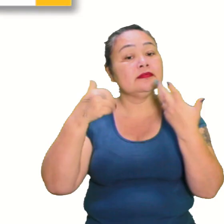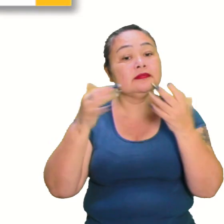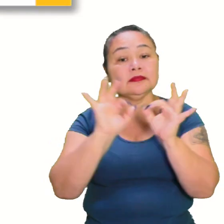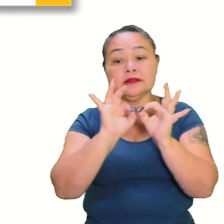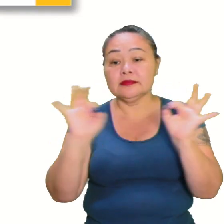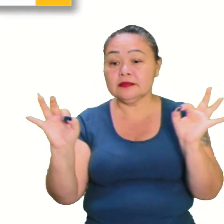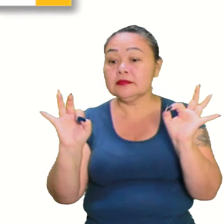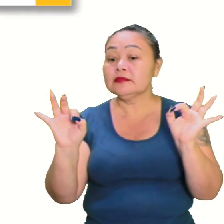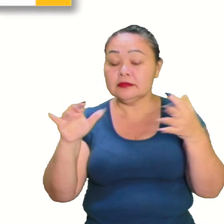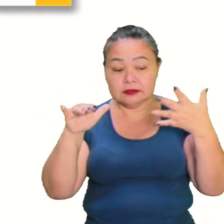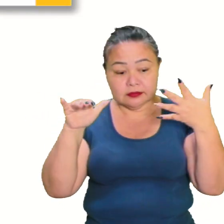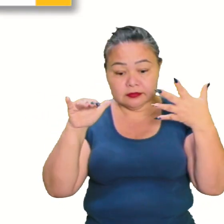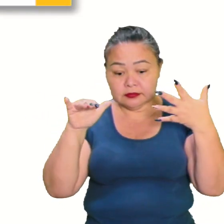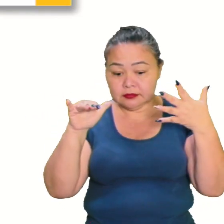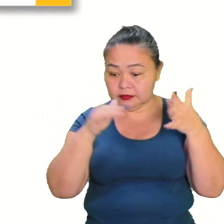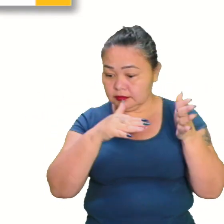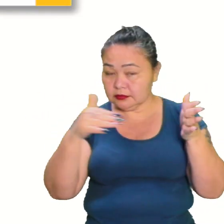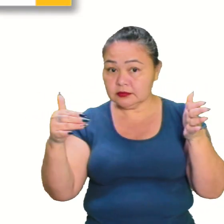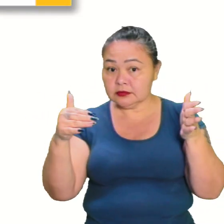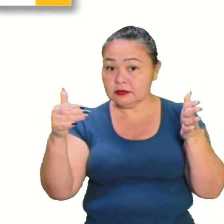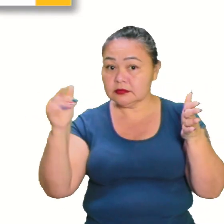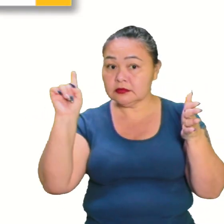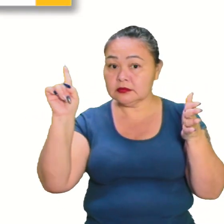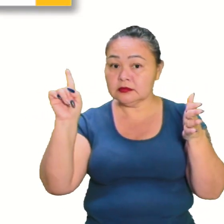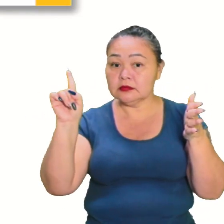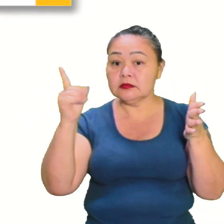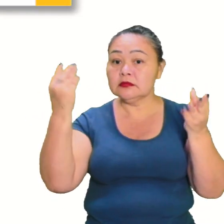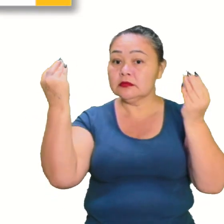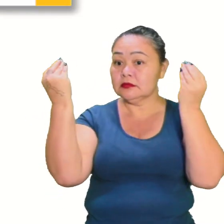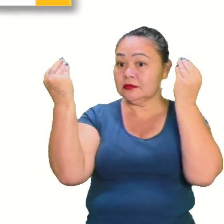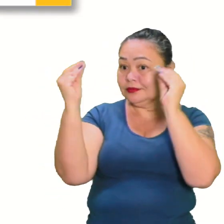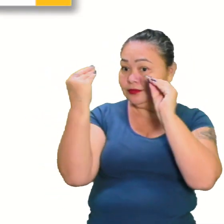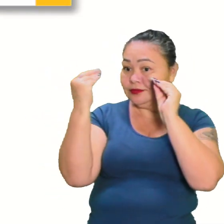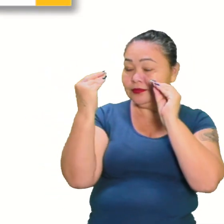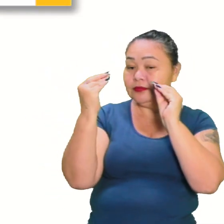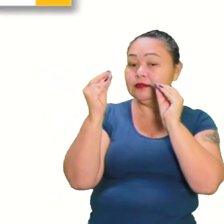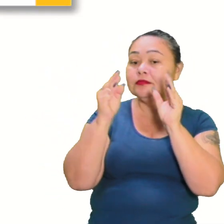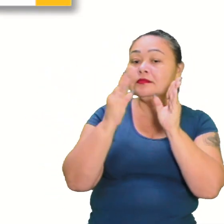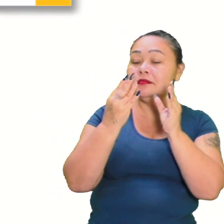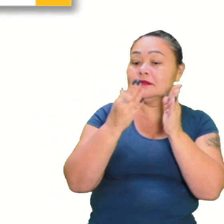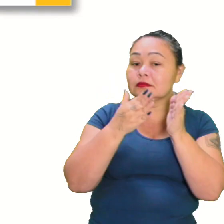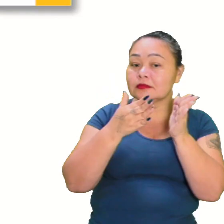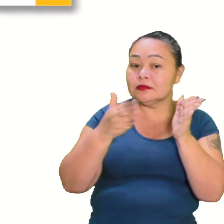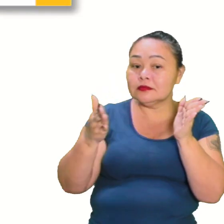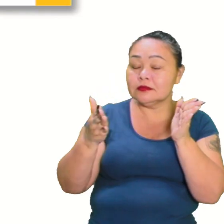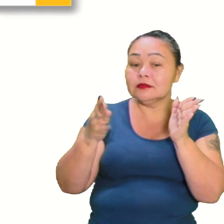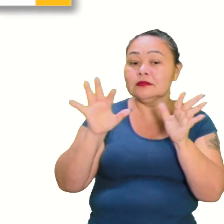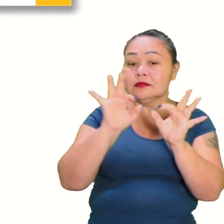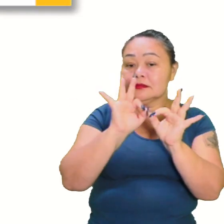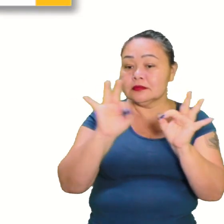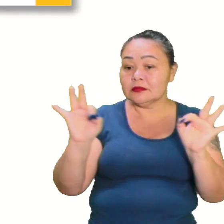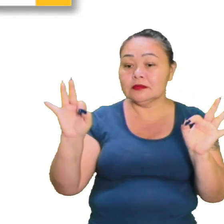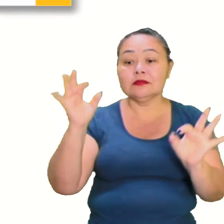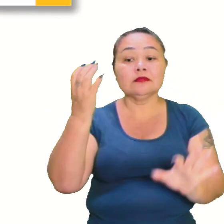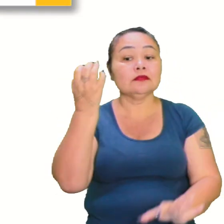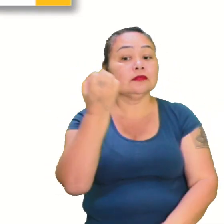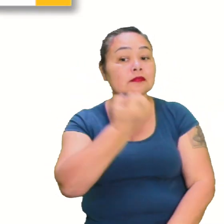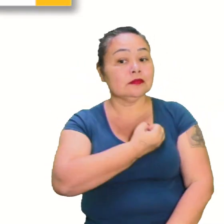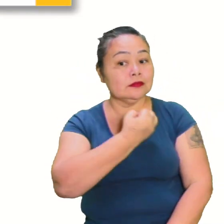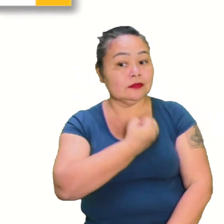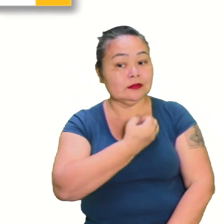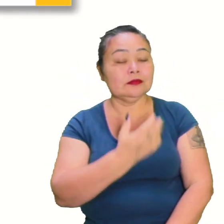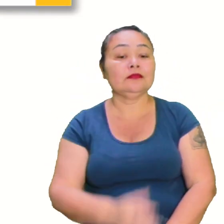na reta numerada. Olha só o tópico da aula. Construindo intervalos na